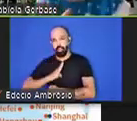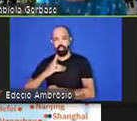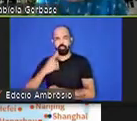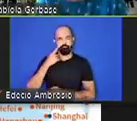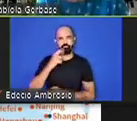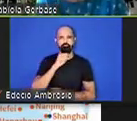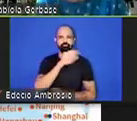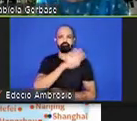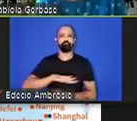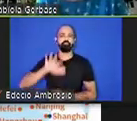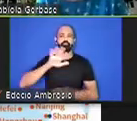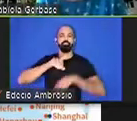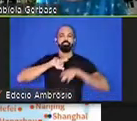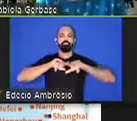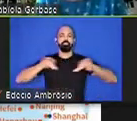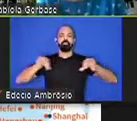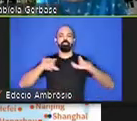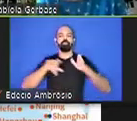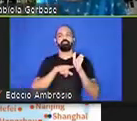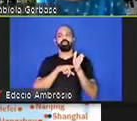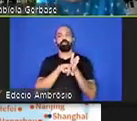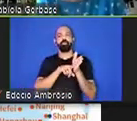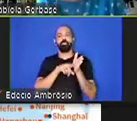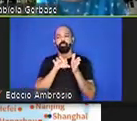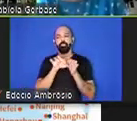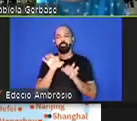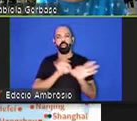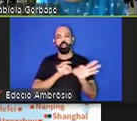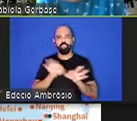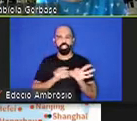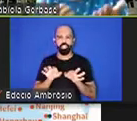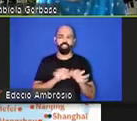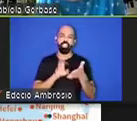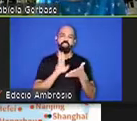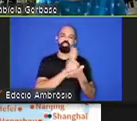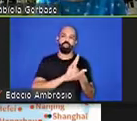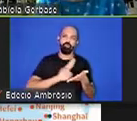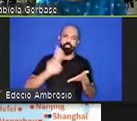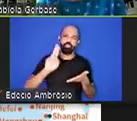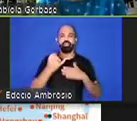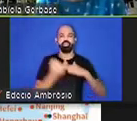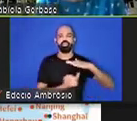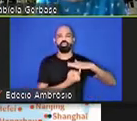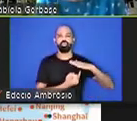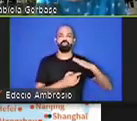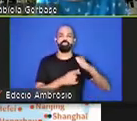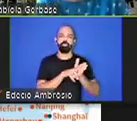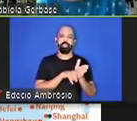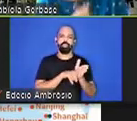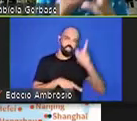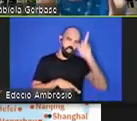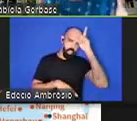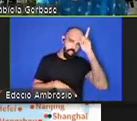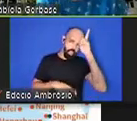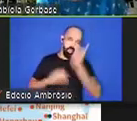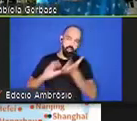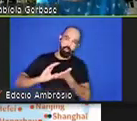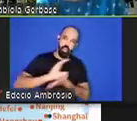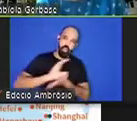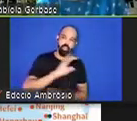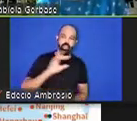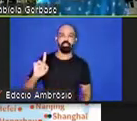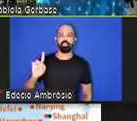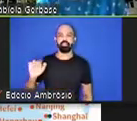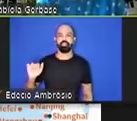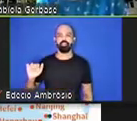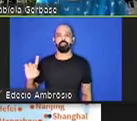de projetos de universidades ou institutos de pesquisa alemães que são financiados pelo DAD em diferentes linhas,